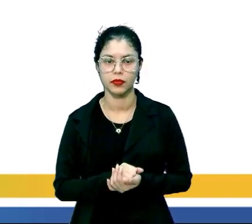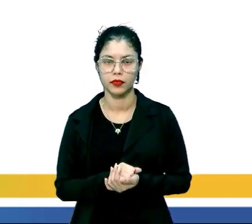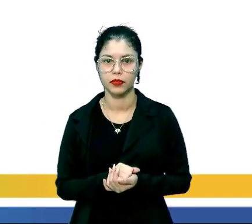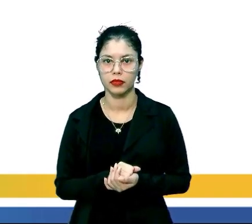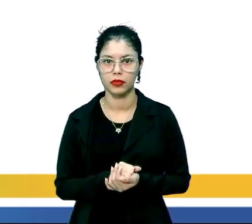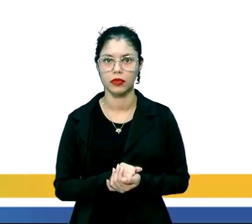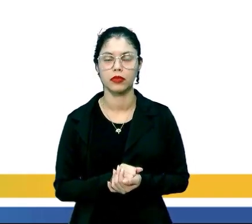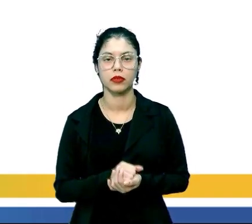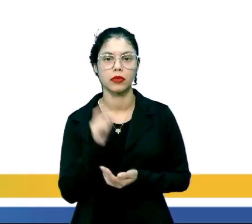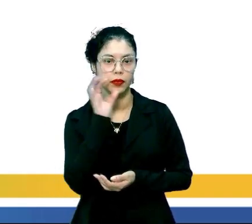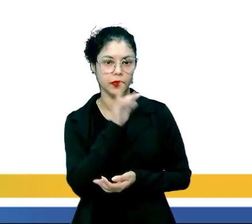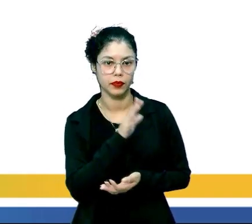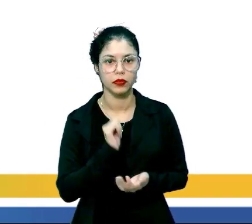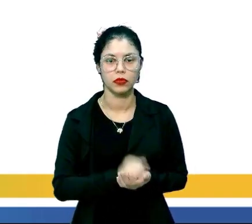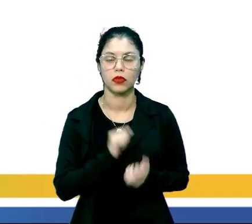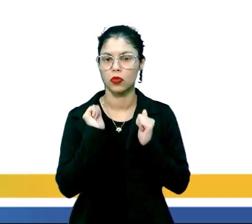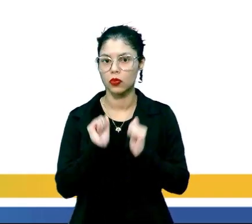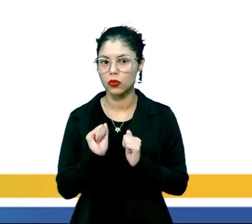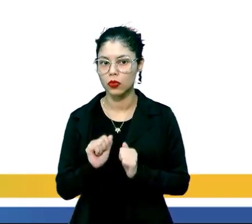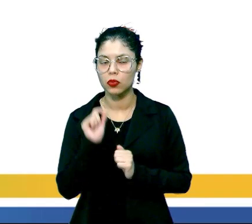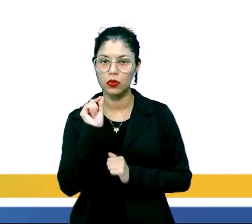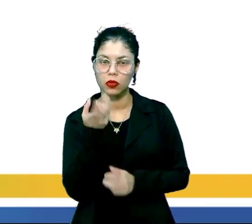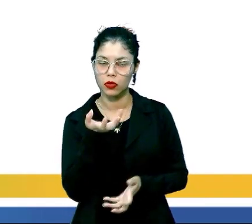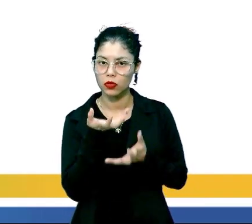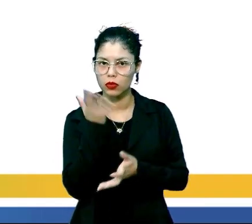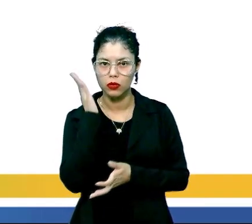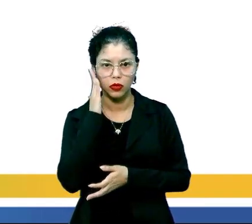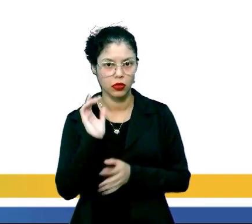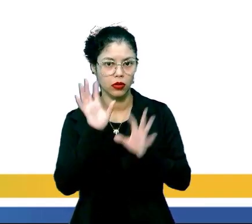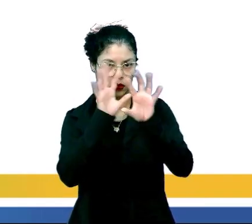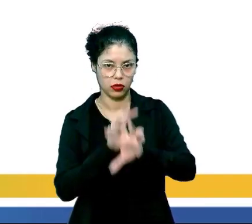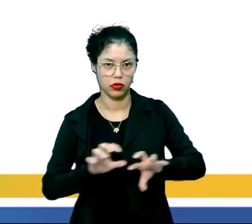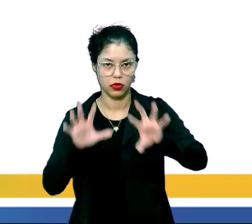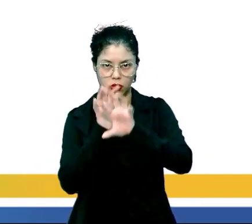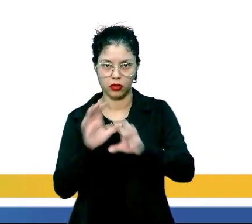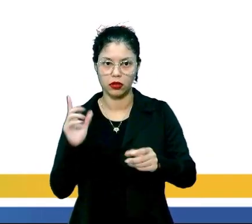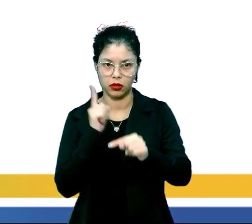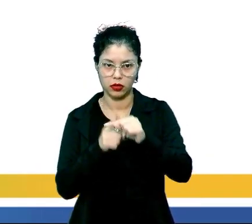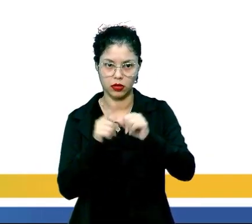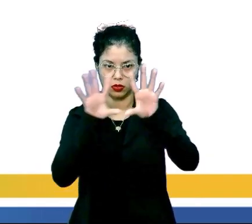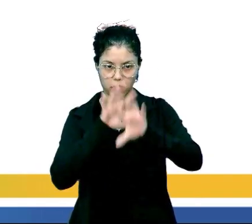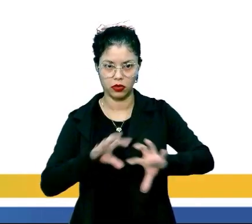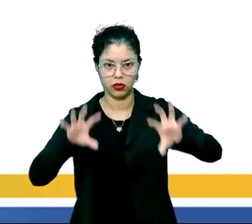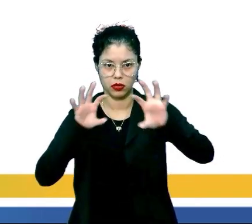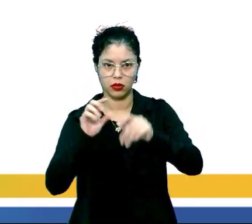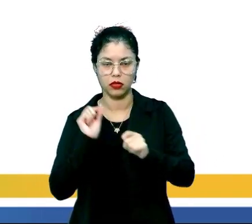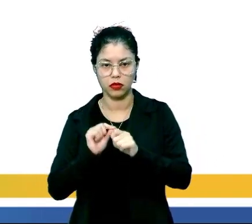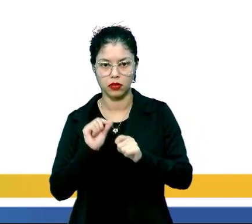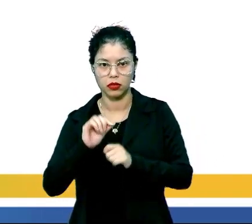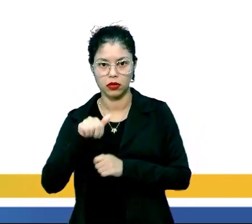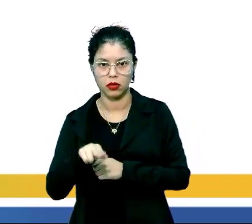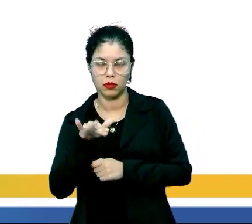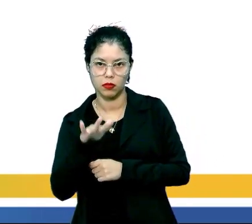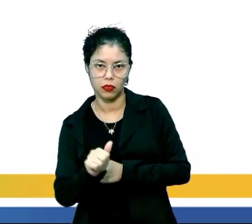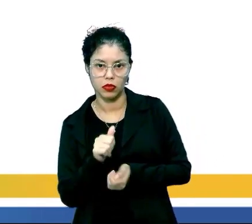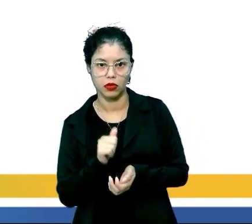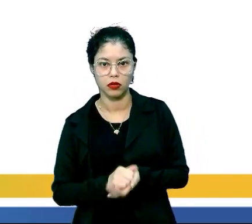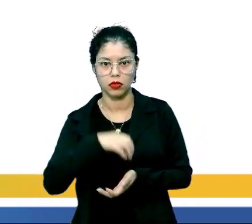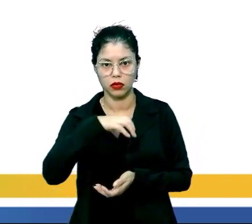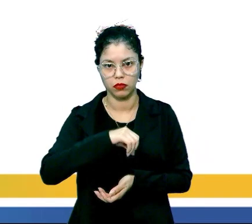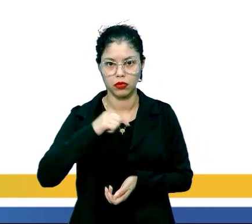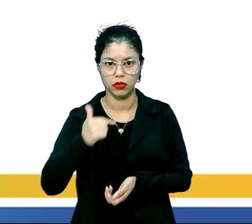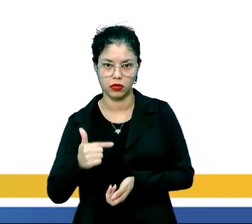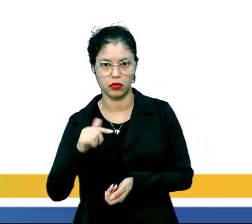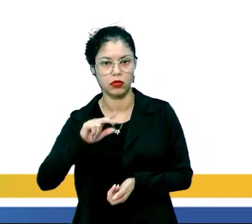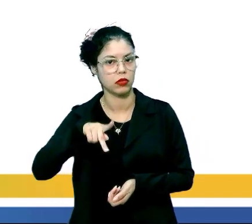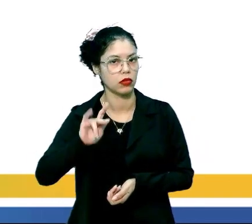o reagente tem calor. O que eu entendo ali? Eu tenho gás nitrogênio mais gás hidrogênio formando amônia mais